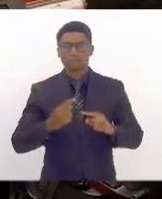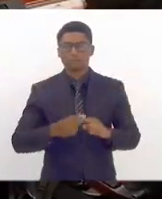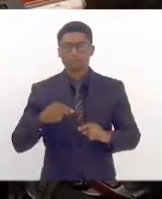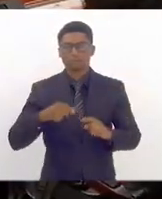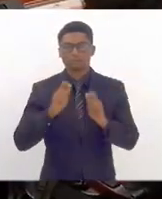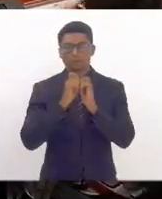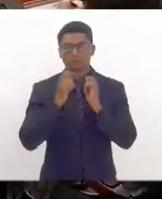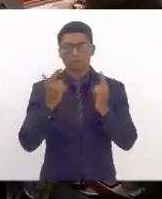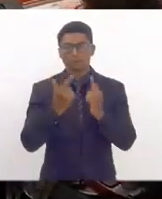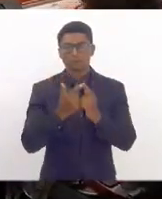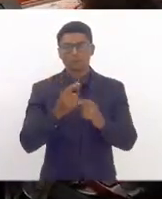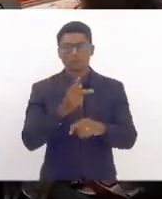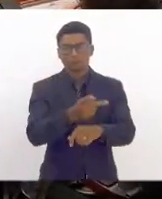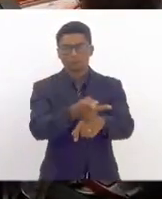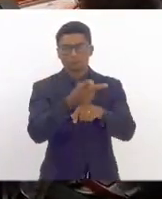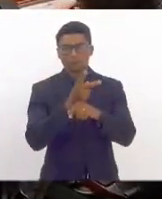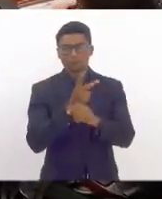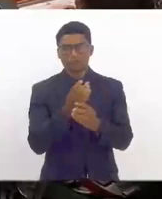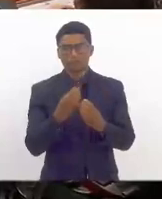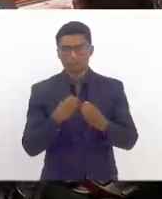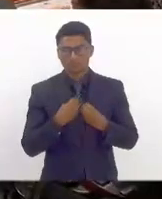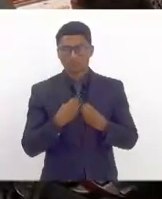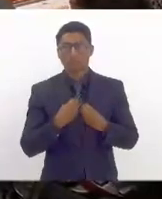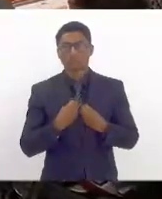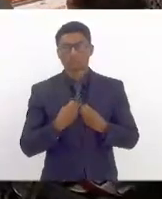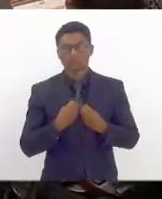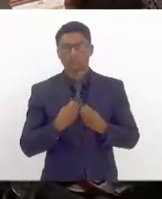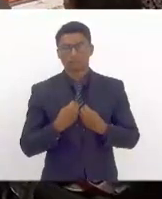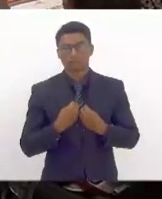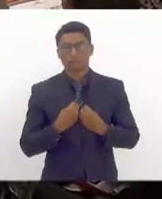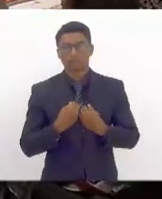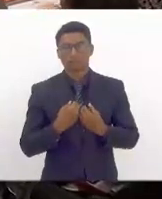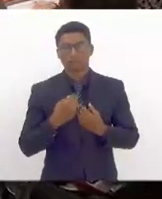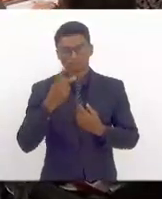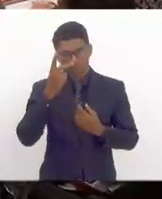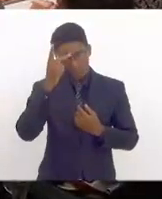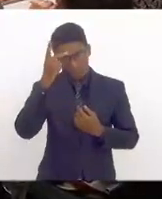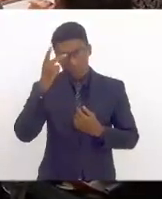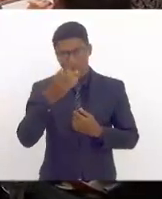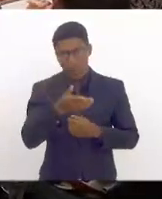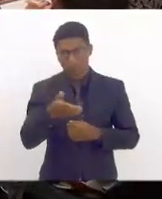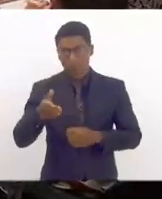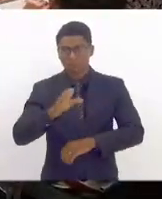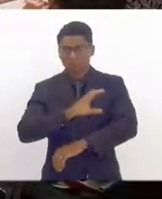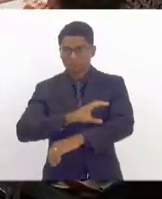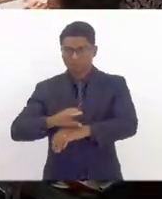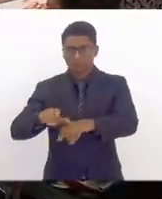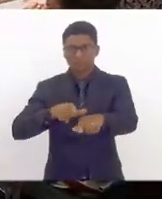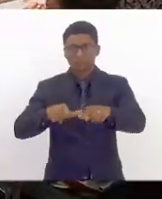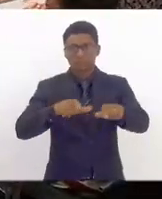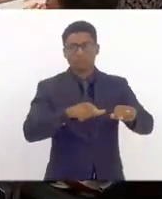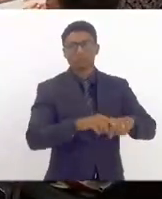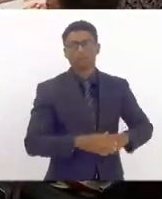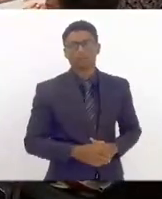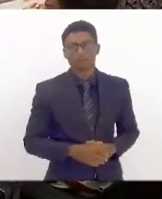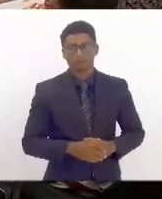por receber esse prêmio tão belo compartilhado com pessoas que fazem a cultura